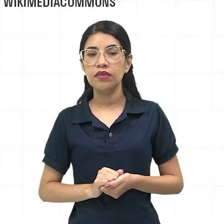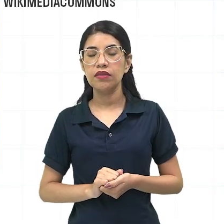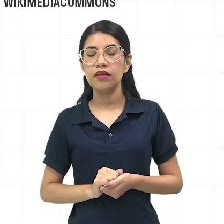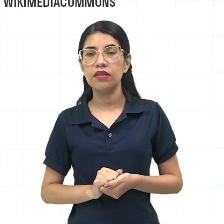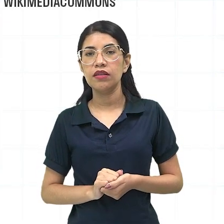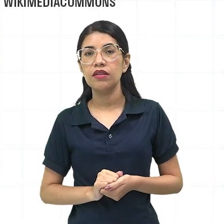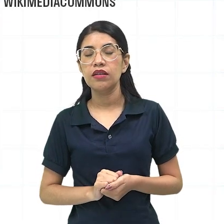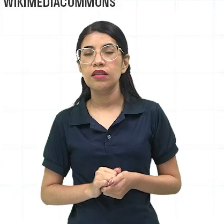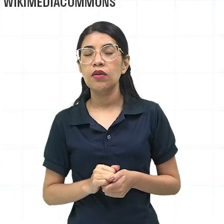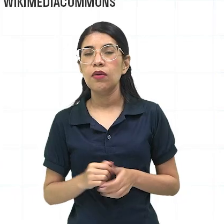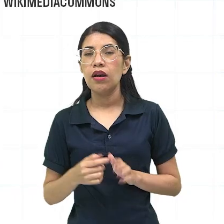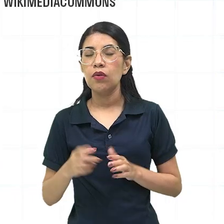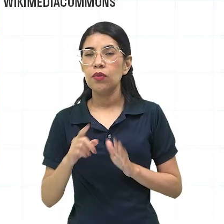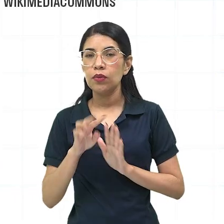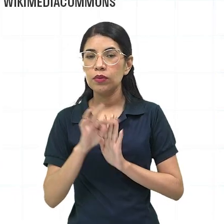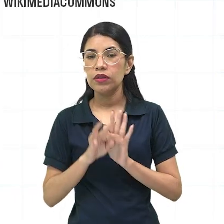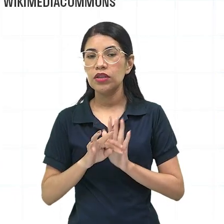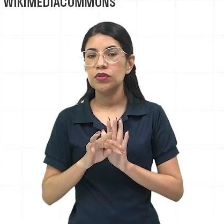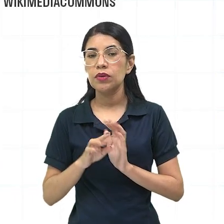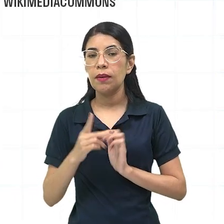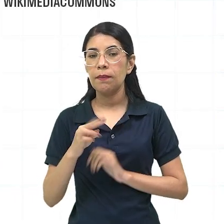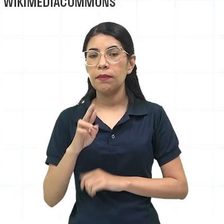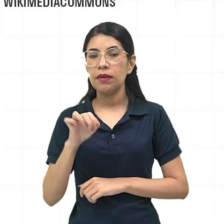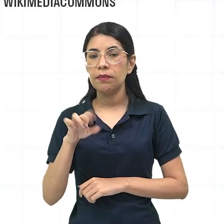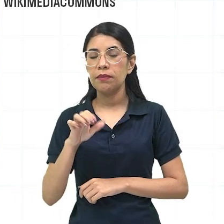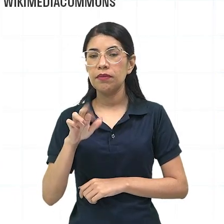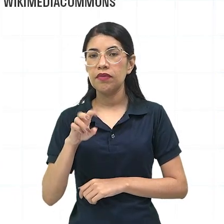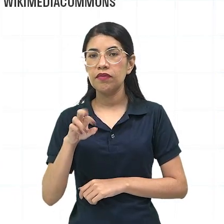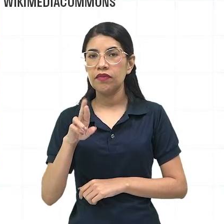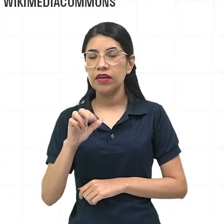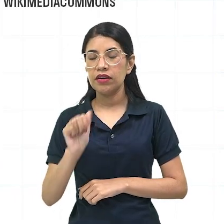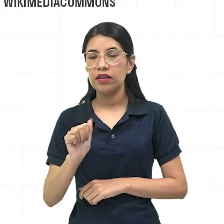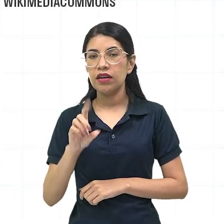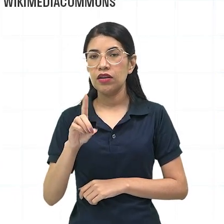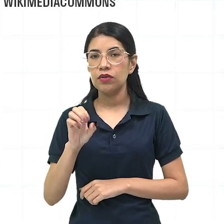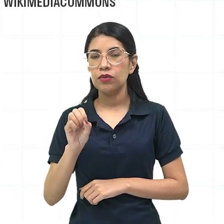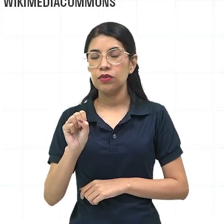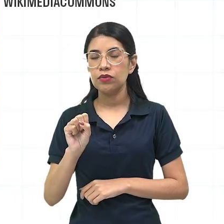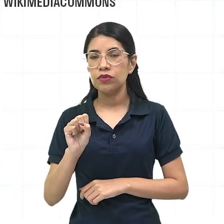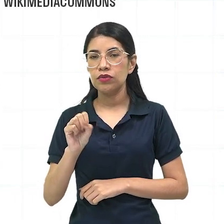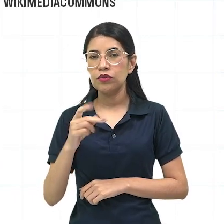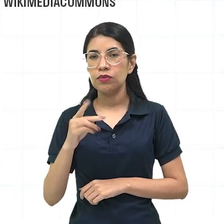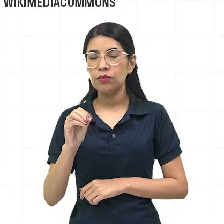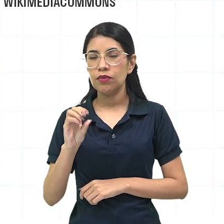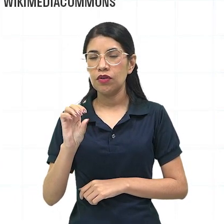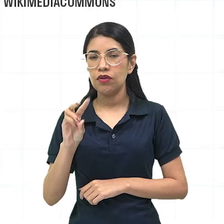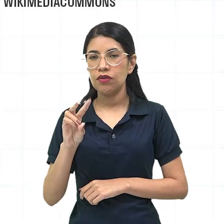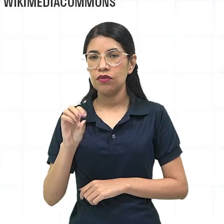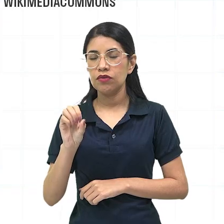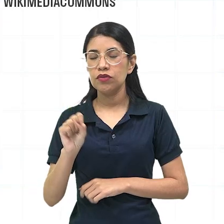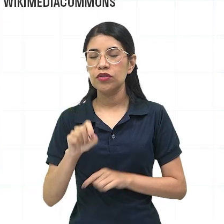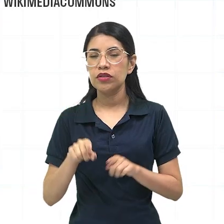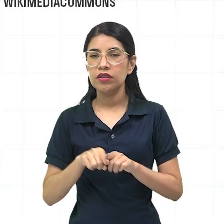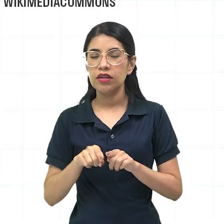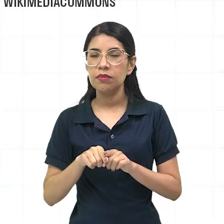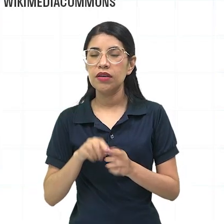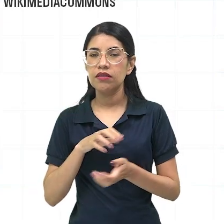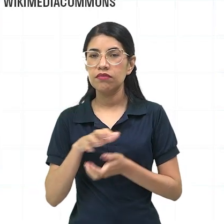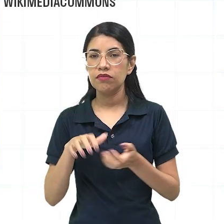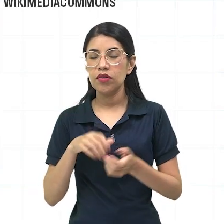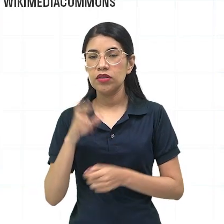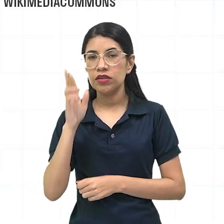em 1848, em diversos países da Europa, e a Revolução Russa, de